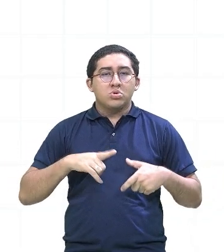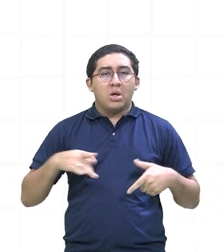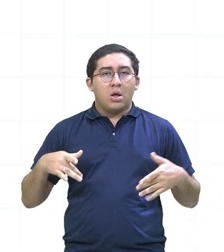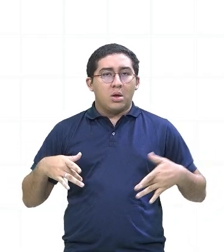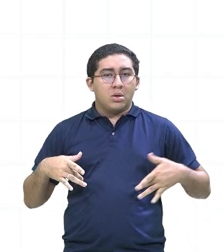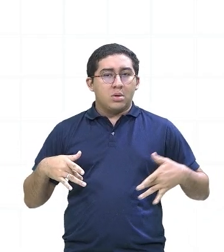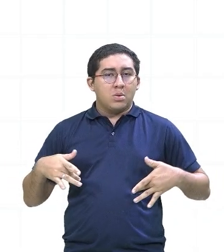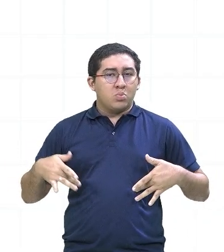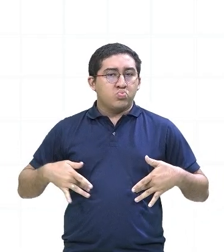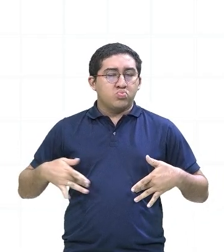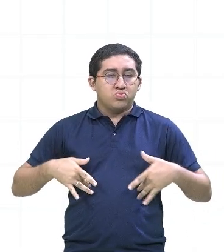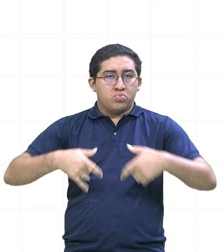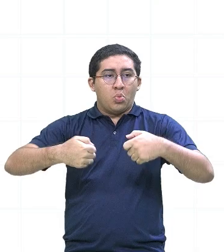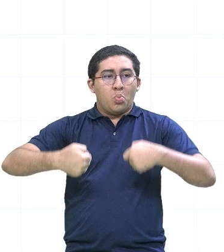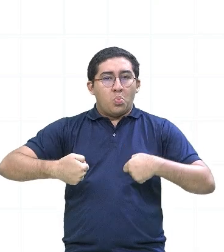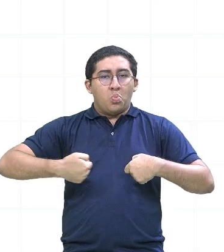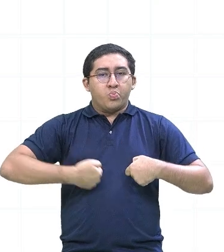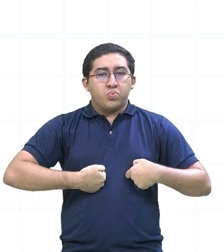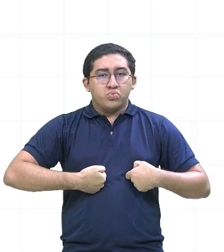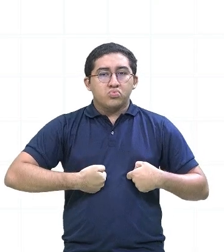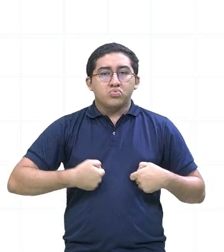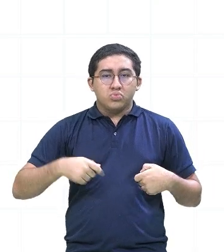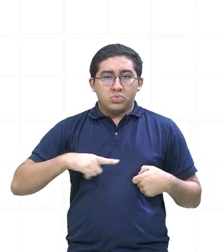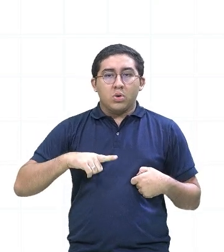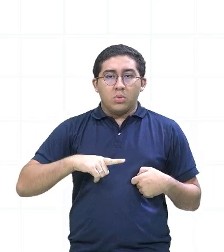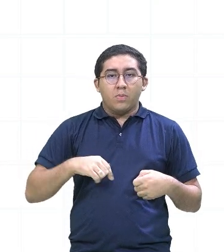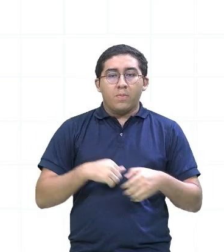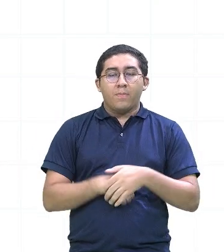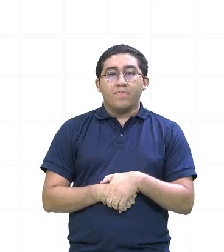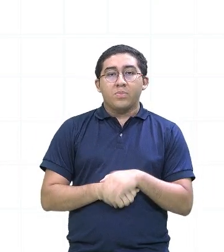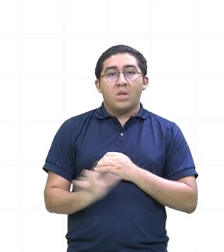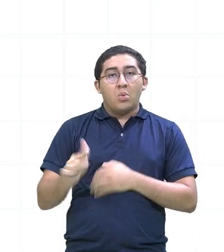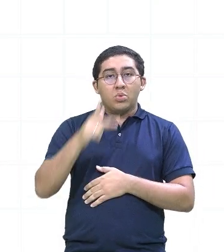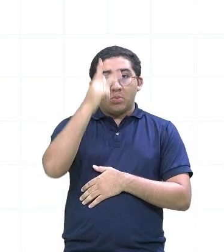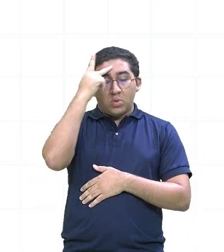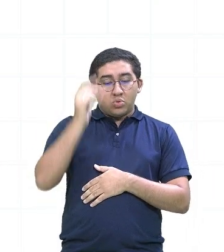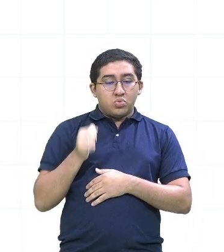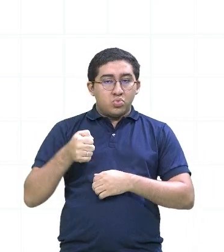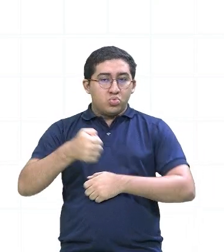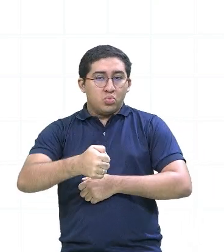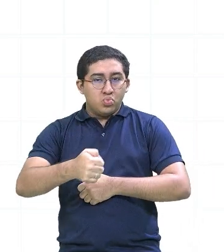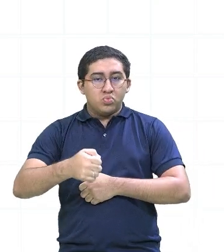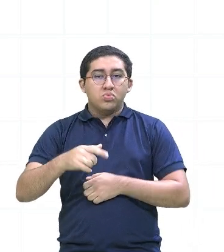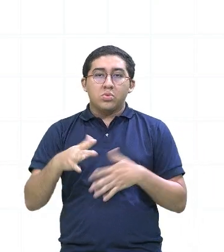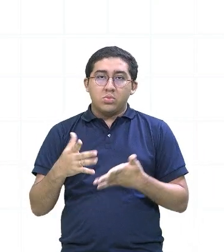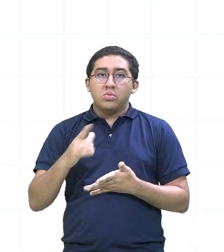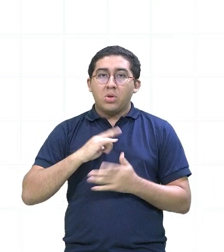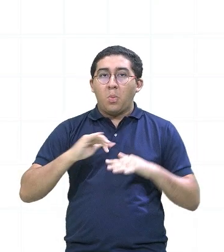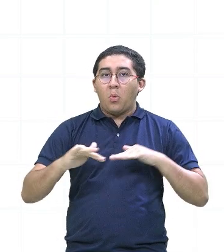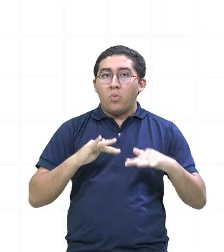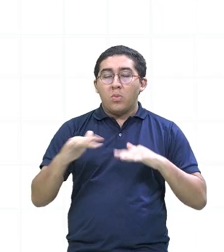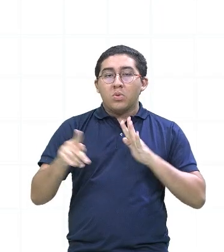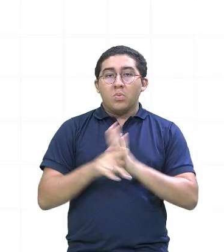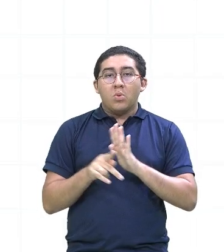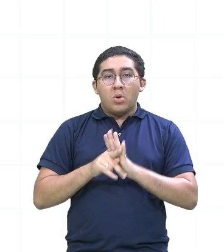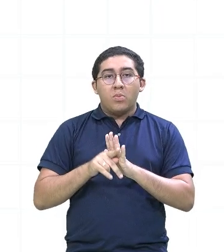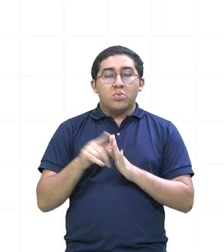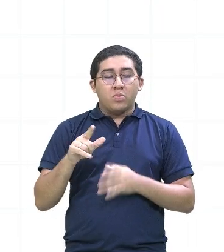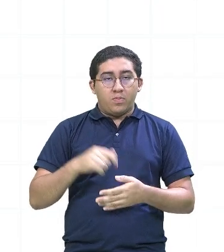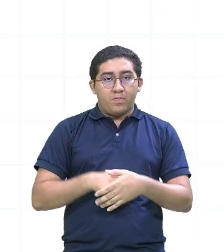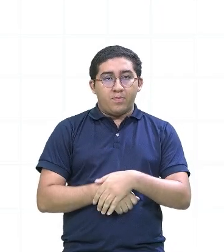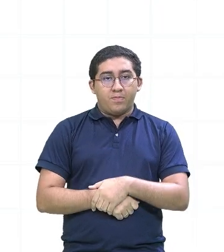né? Objetivando principalmente atingir a barriga do oponente. Então ele vai fazer um movimento de baixo para